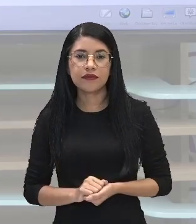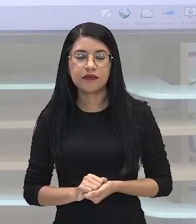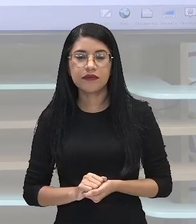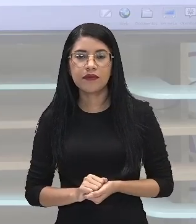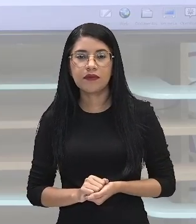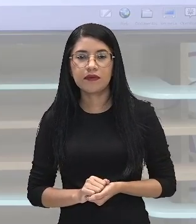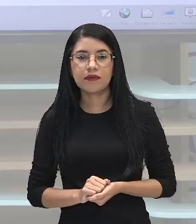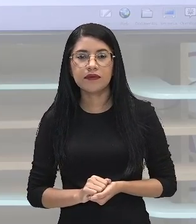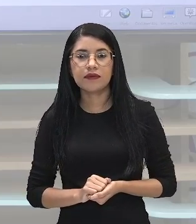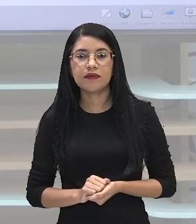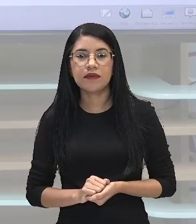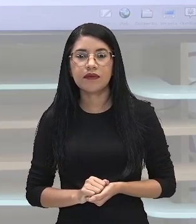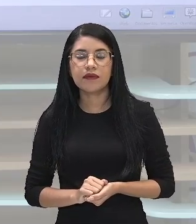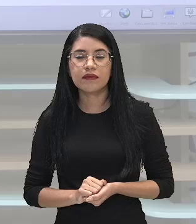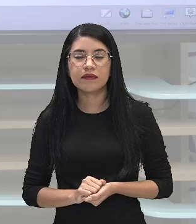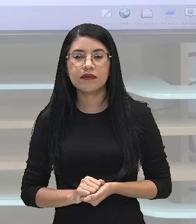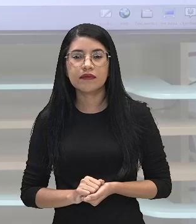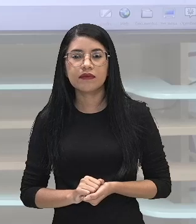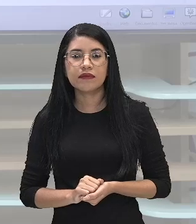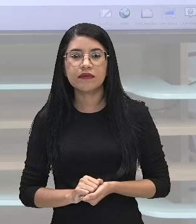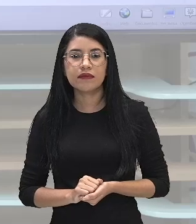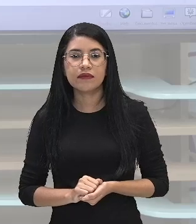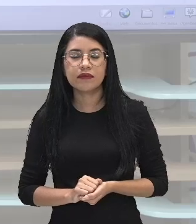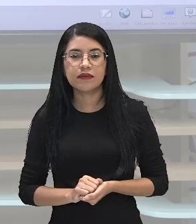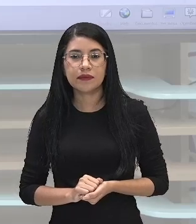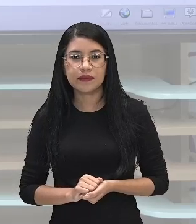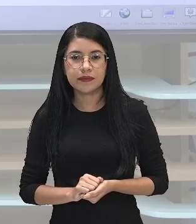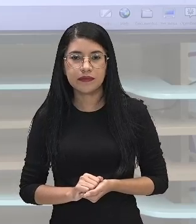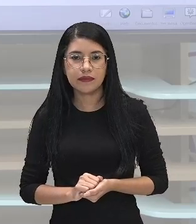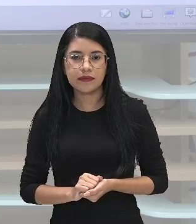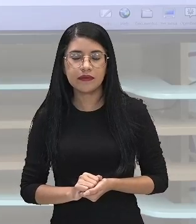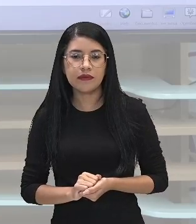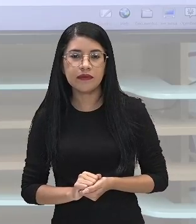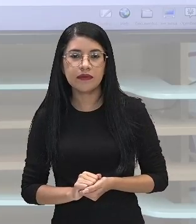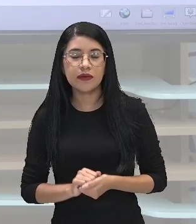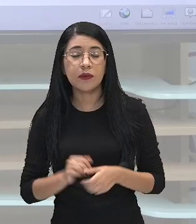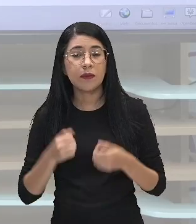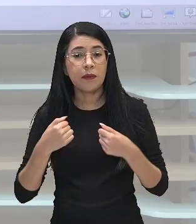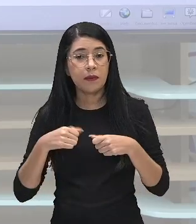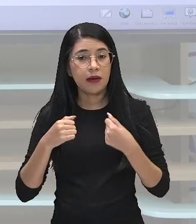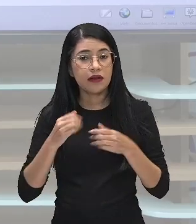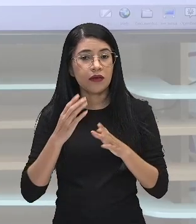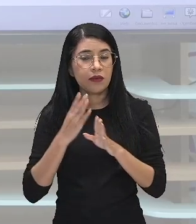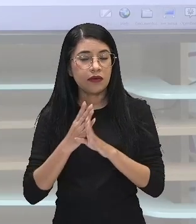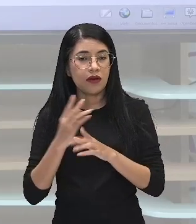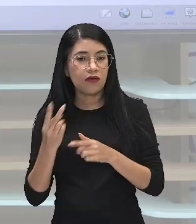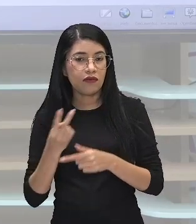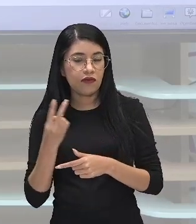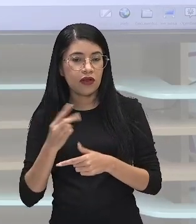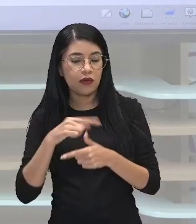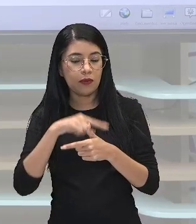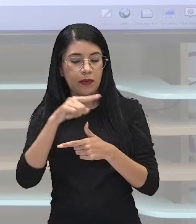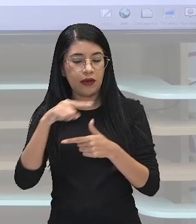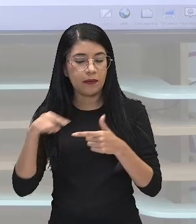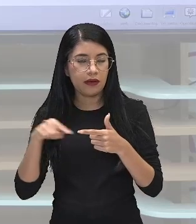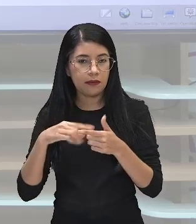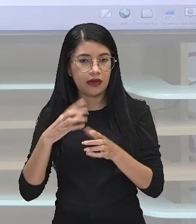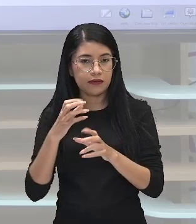polígono. Então, se eu preciso determinar o perímetro desse polígono aqui, que é um